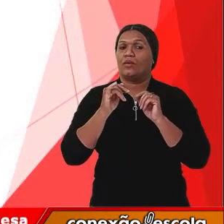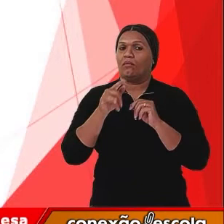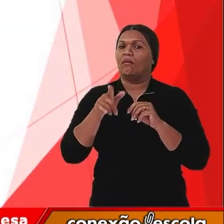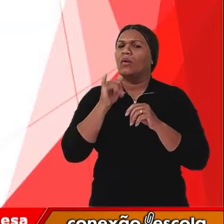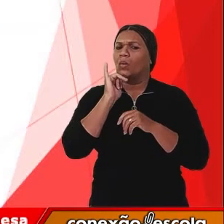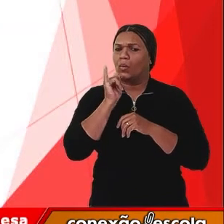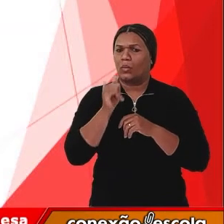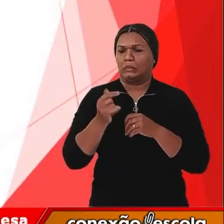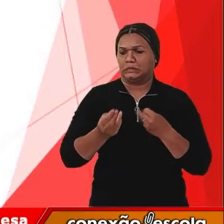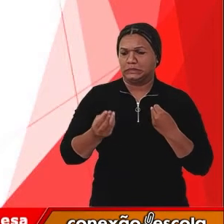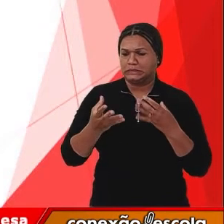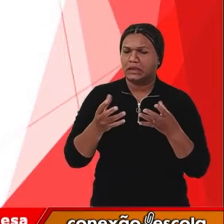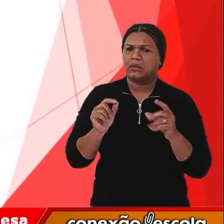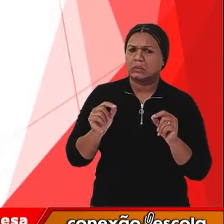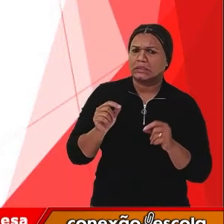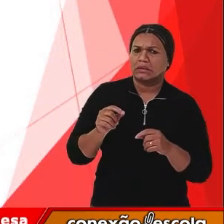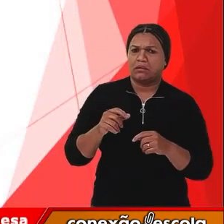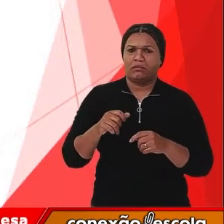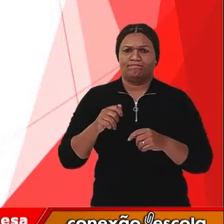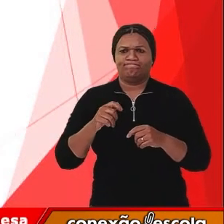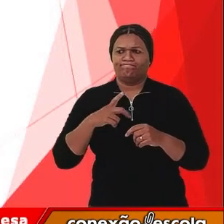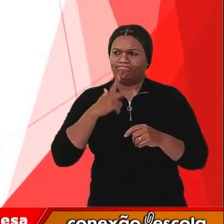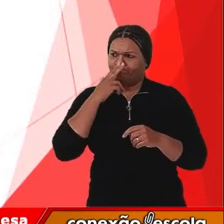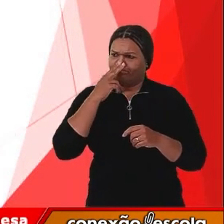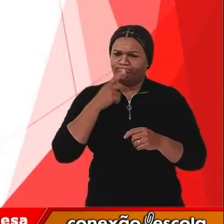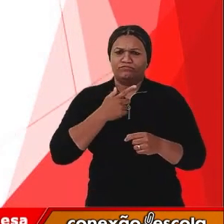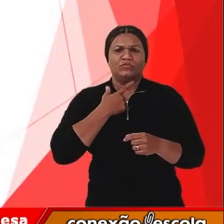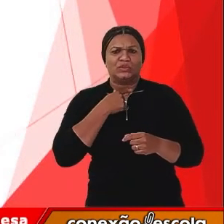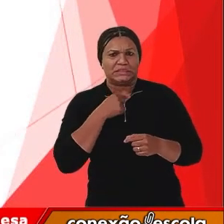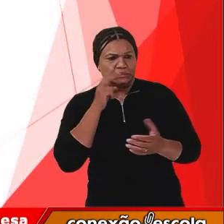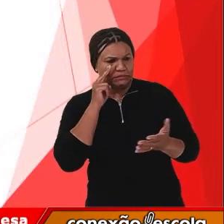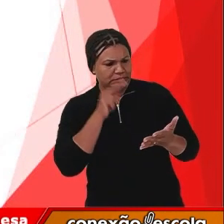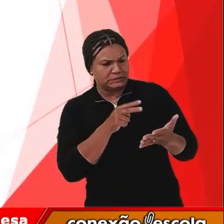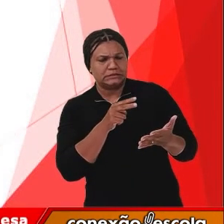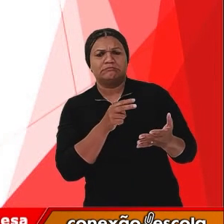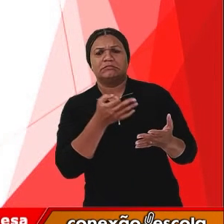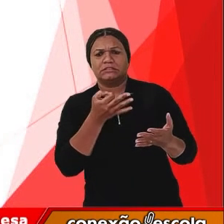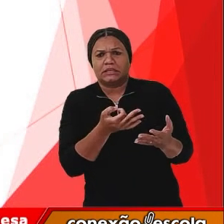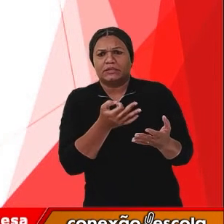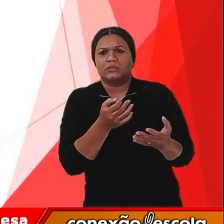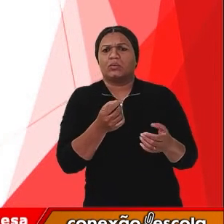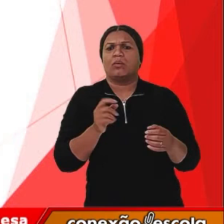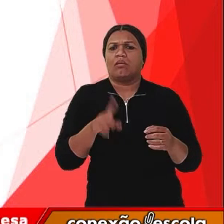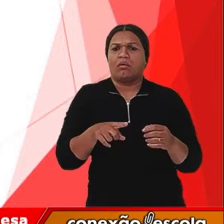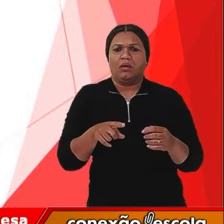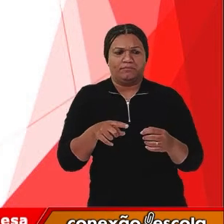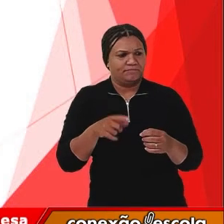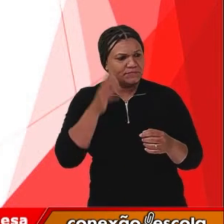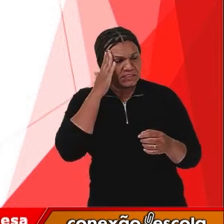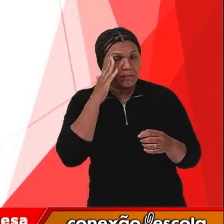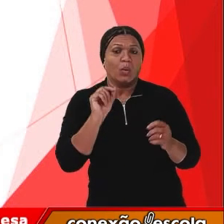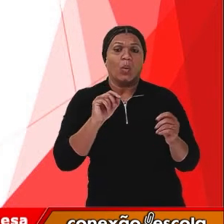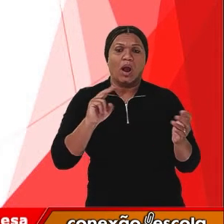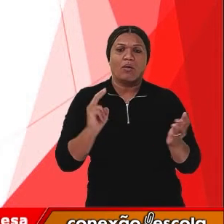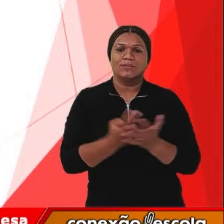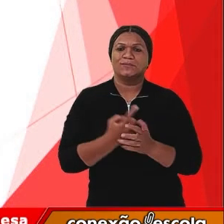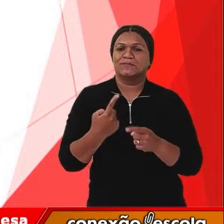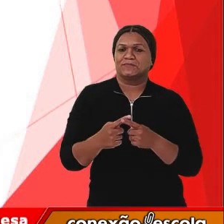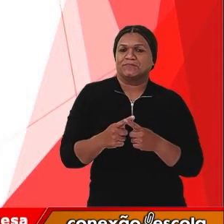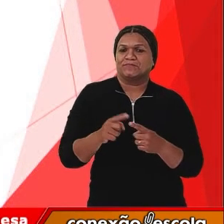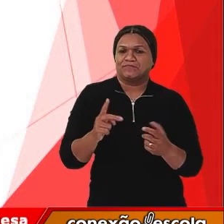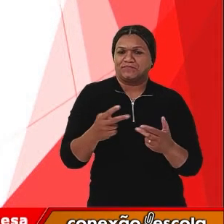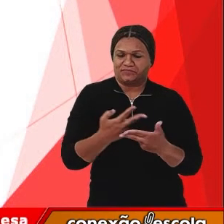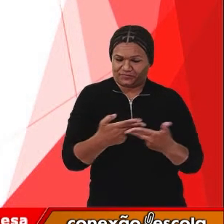expectativa no leitor é o que faz essa expectativa ser criada é justamente a situação